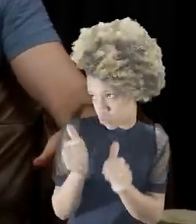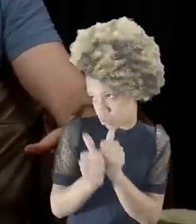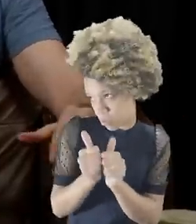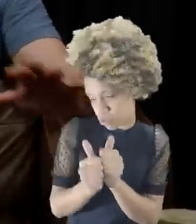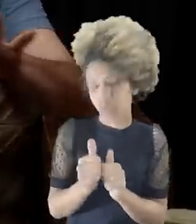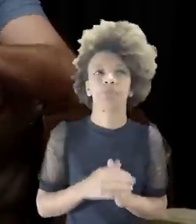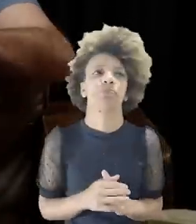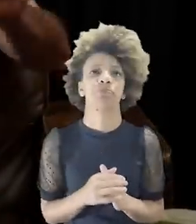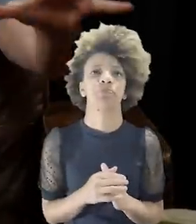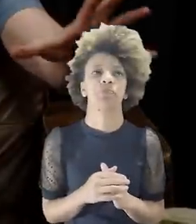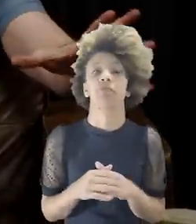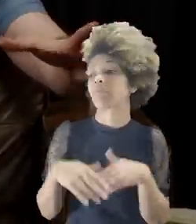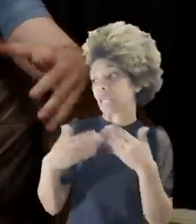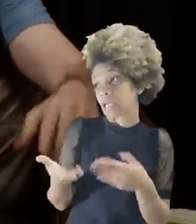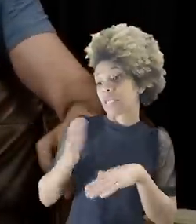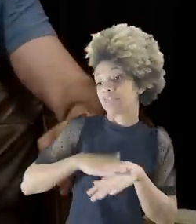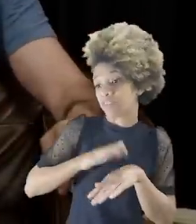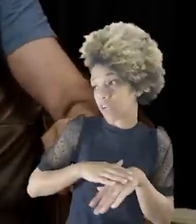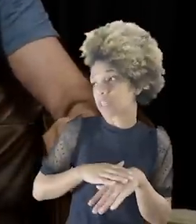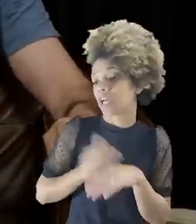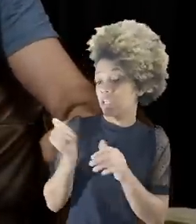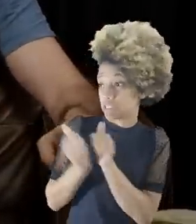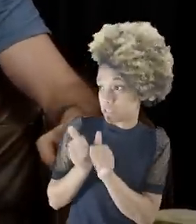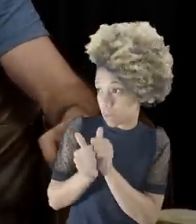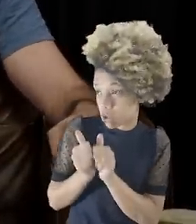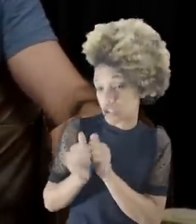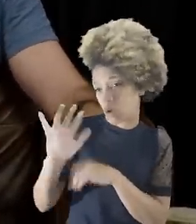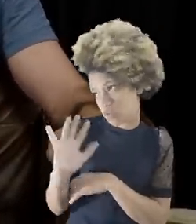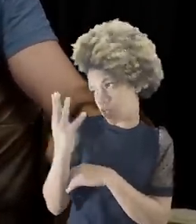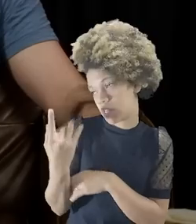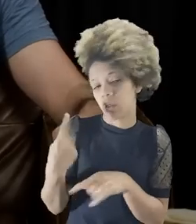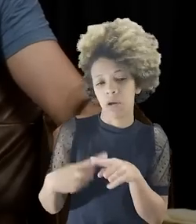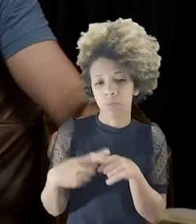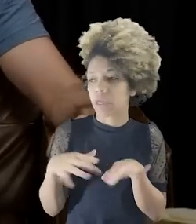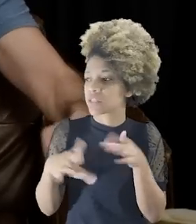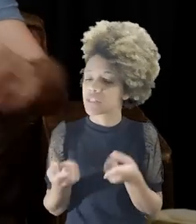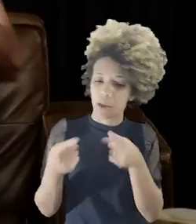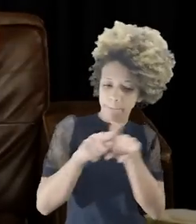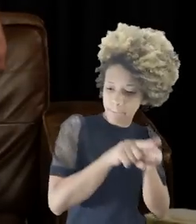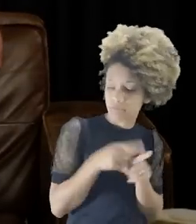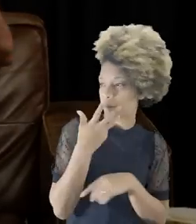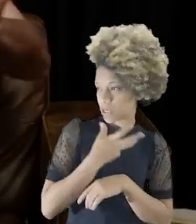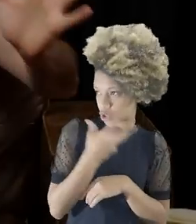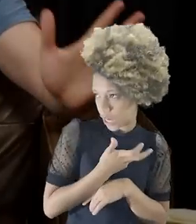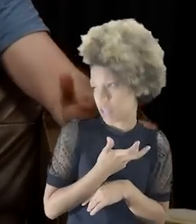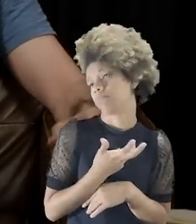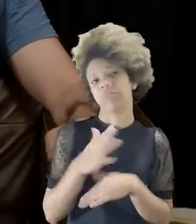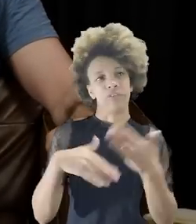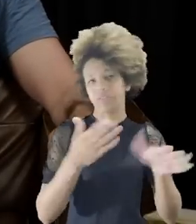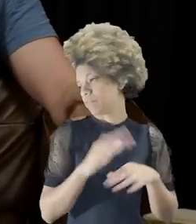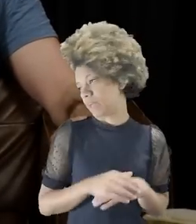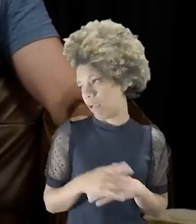E aí eles acabam fazendo esses esportes acontecer porque às vezes o filho do associado associado é um Apaixonado O que é que faça ali enfim